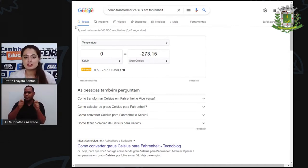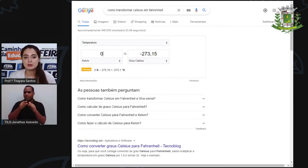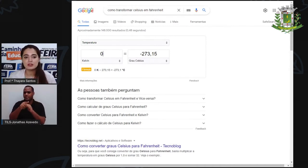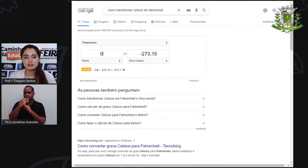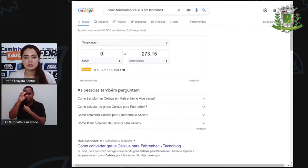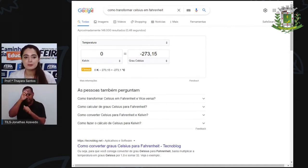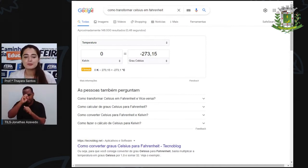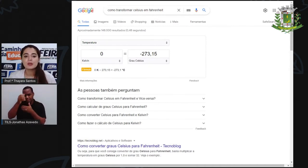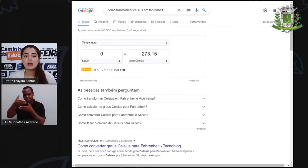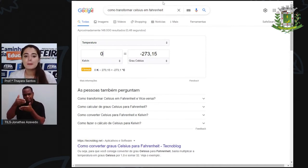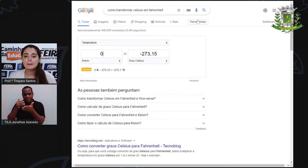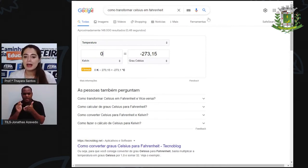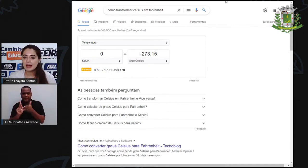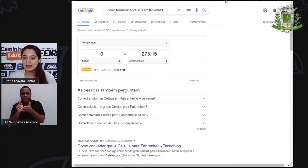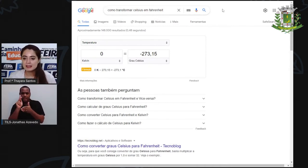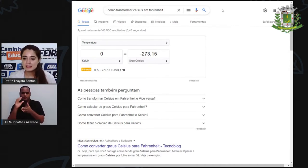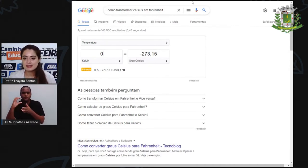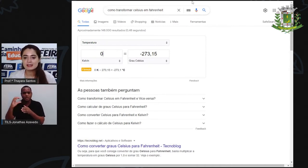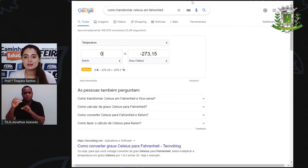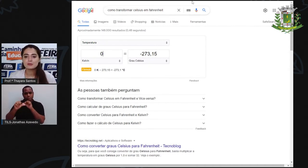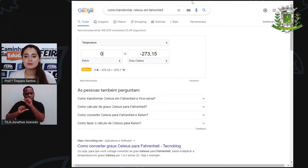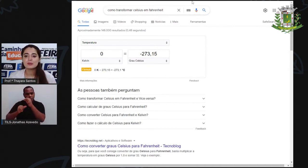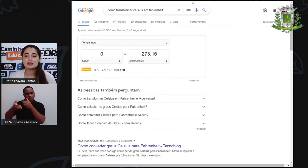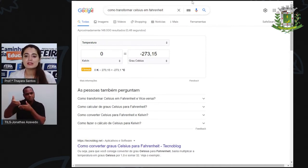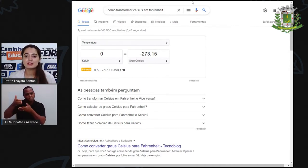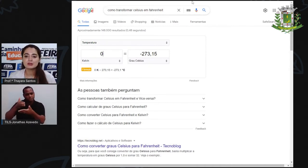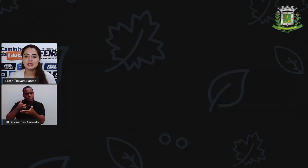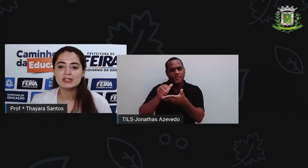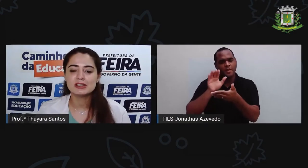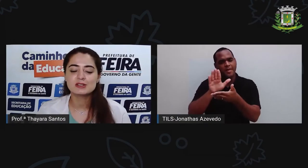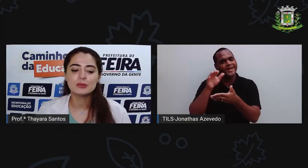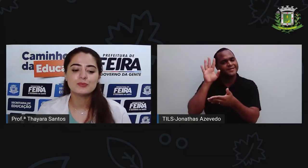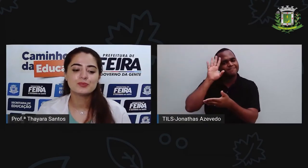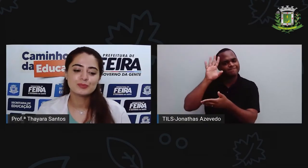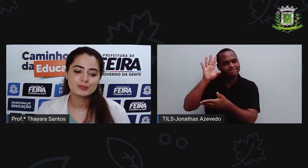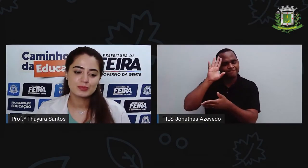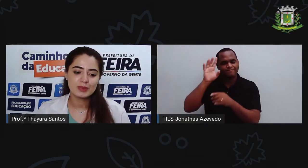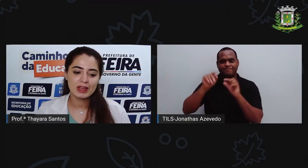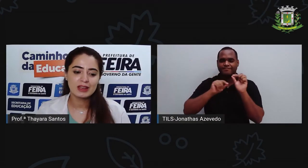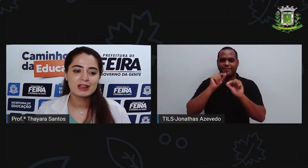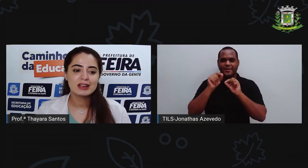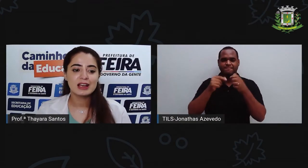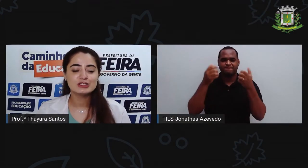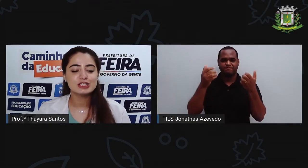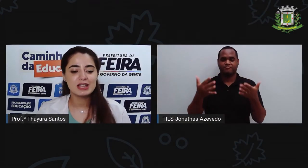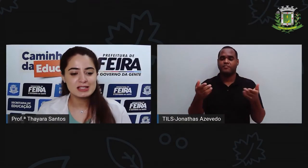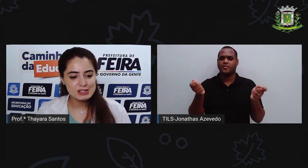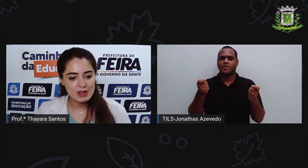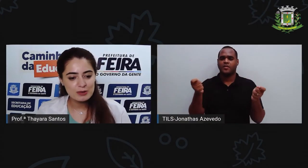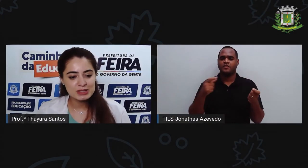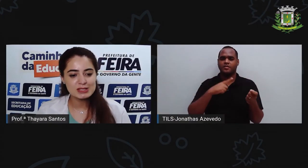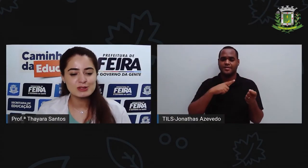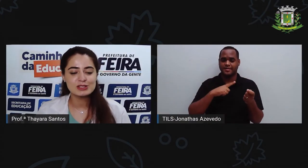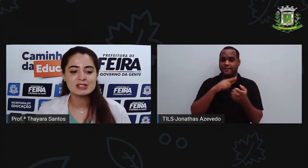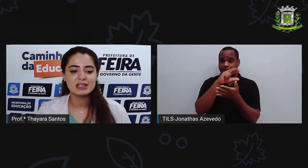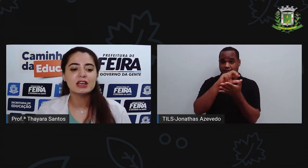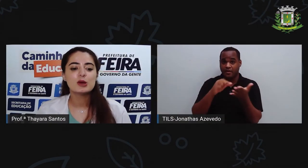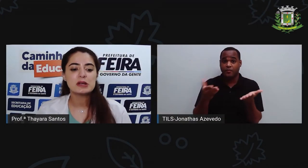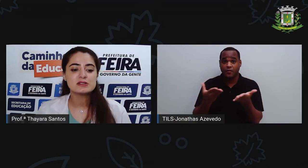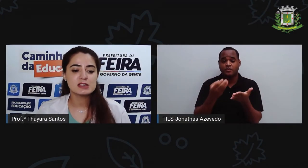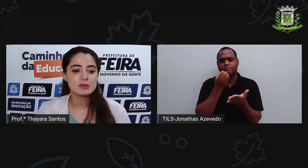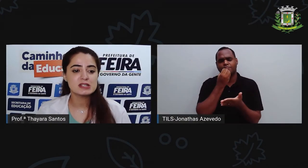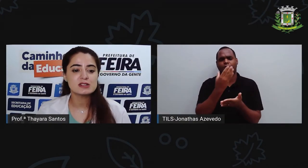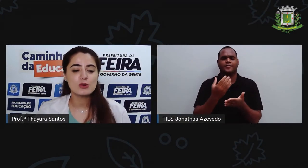essas unidades de medida. Mas, pensando nisso, né? A gente tem essas ferramentas hoje